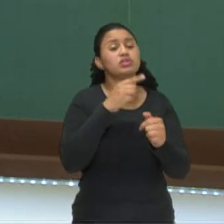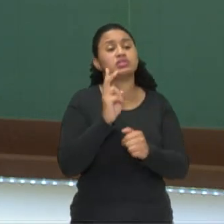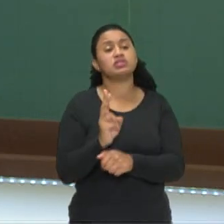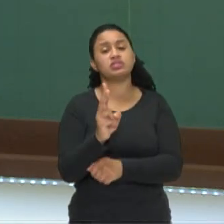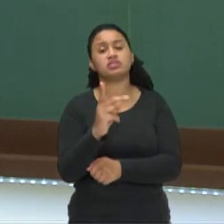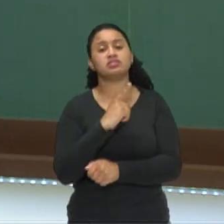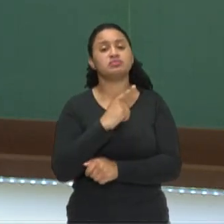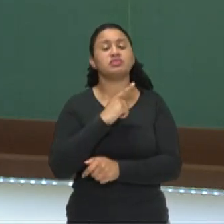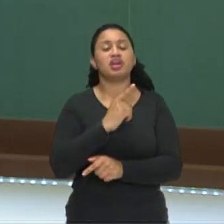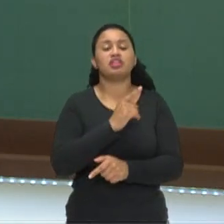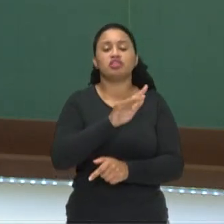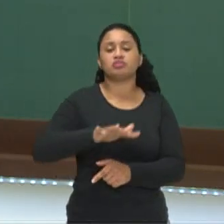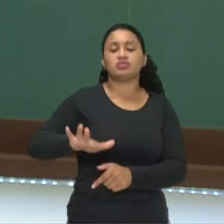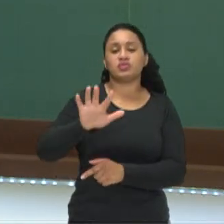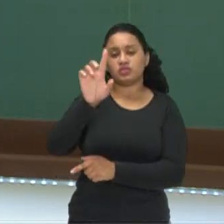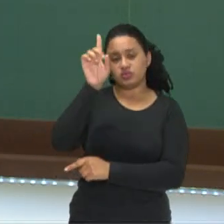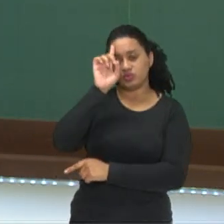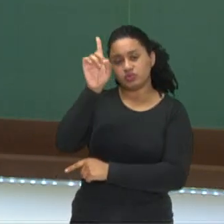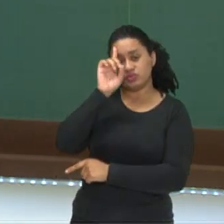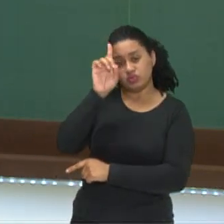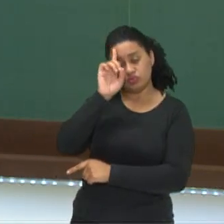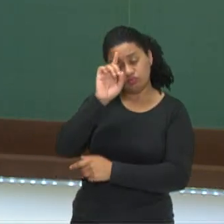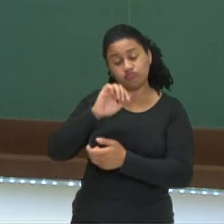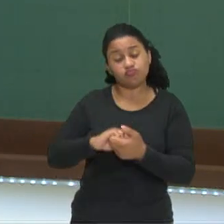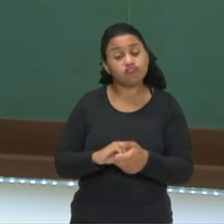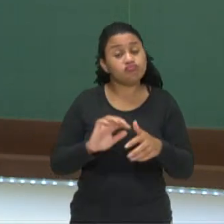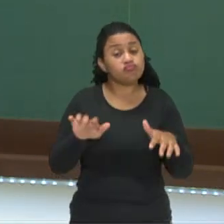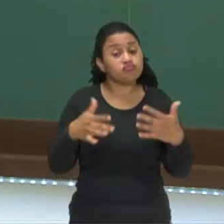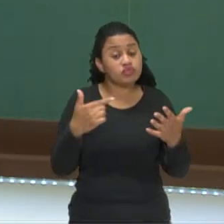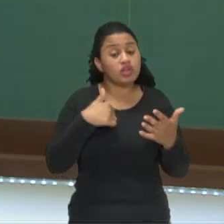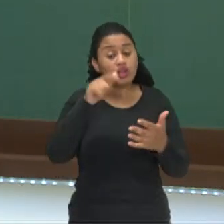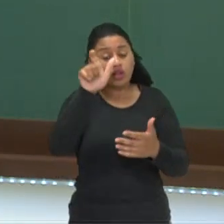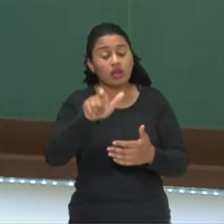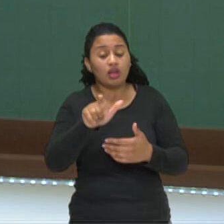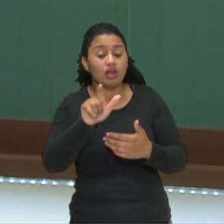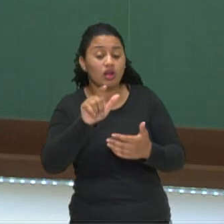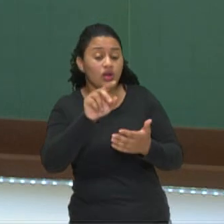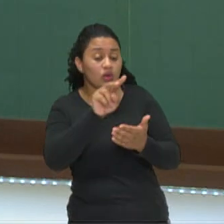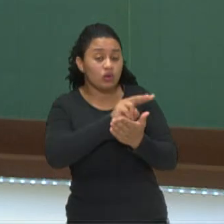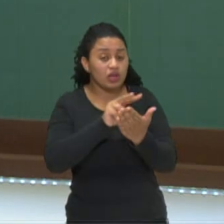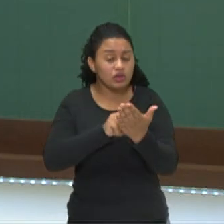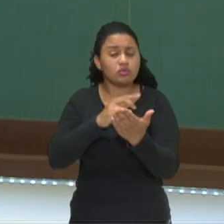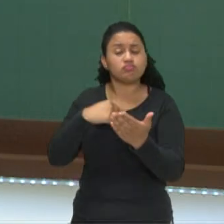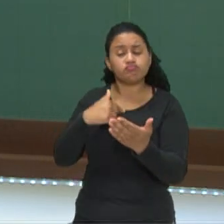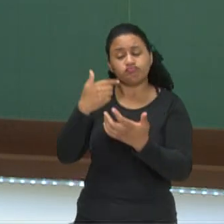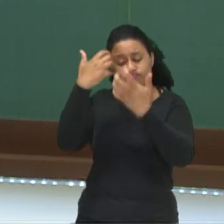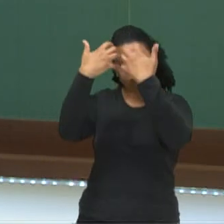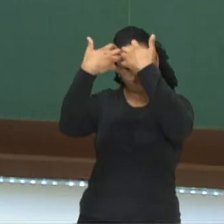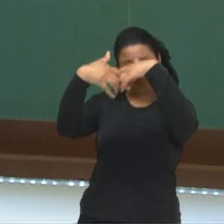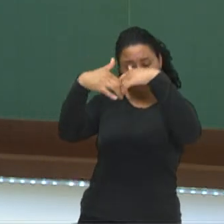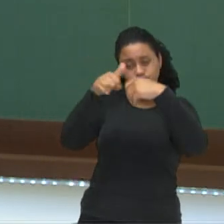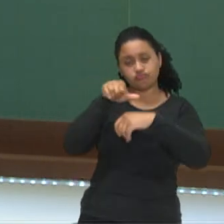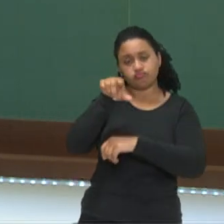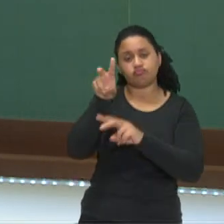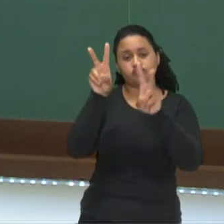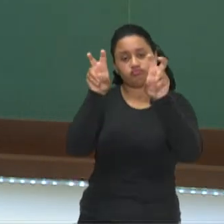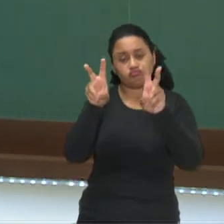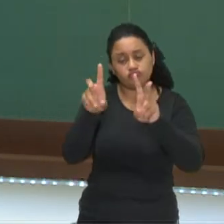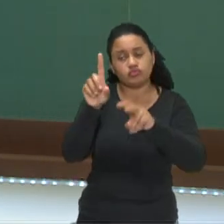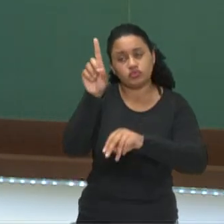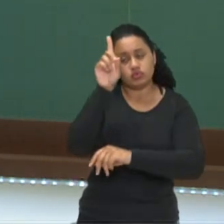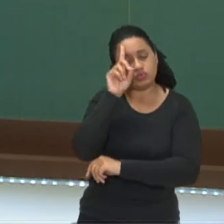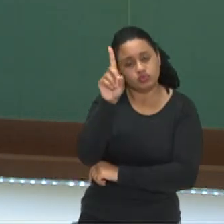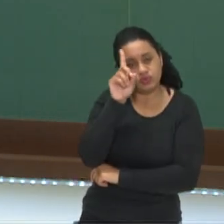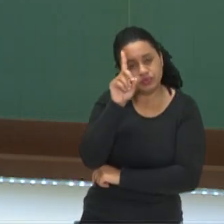algo relacionado ao cotidiano, para fazer com que o leitor tenha uma reflexão sobre aquele tema, sobre o seu